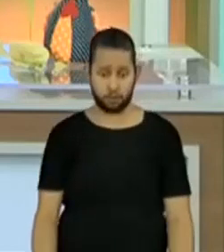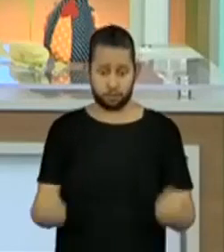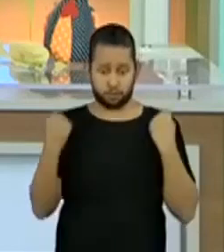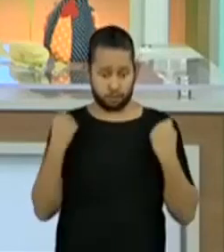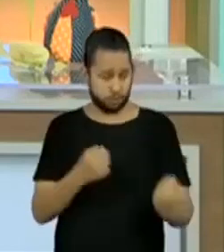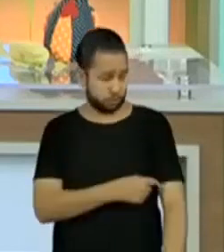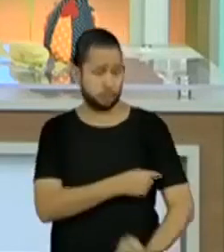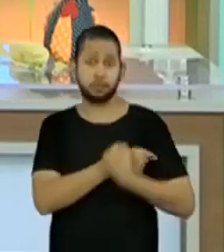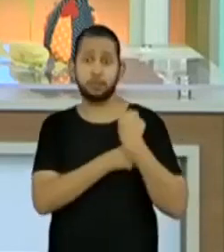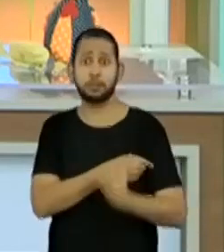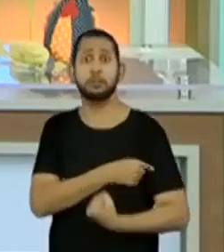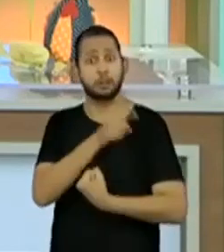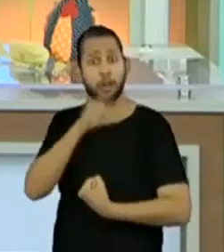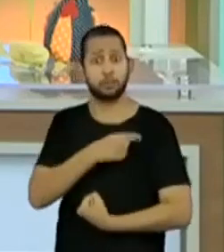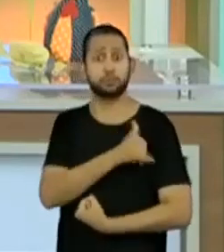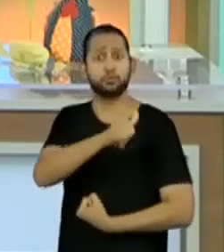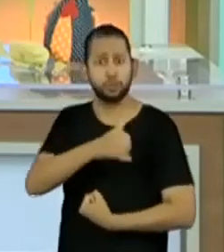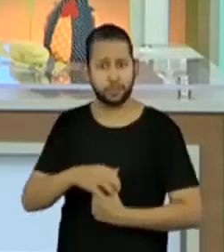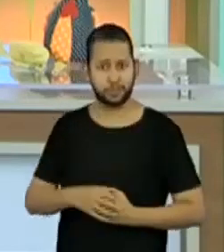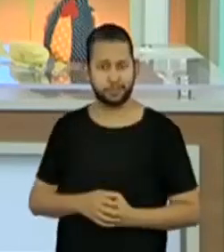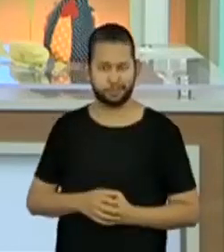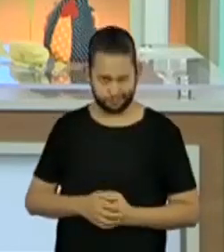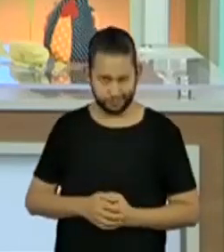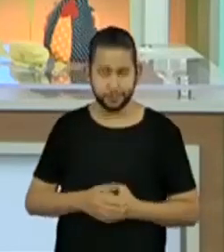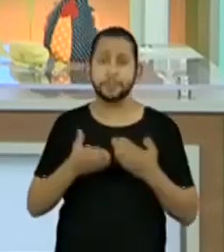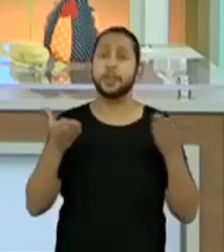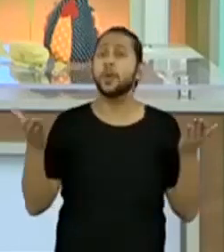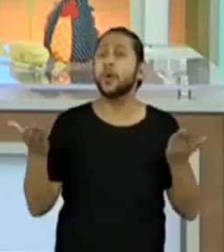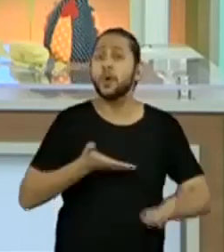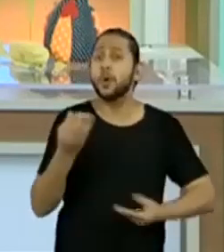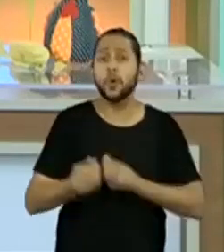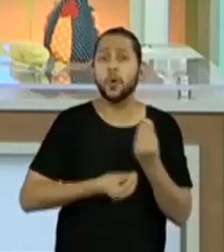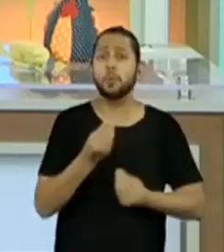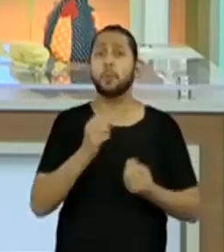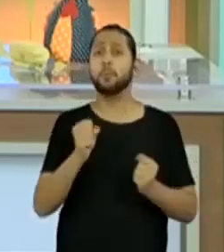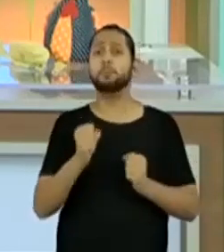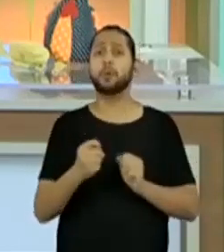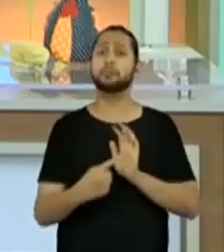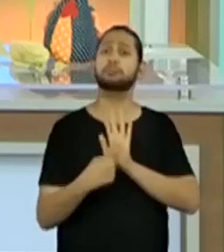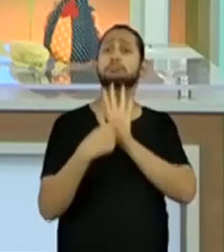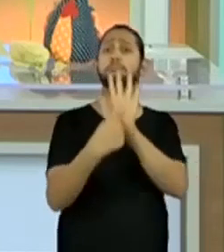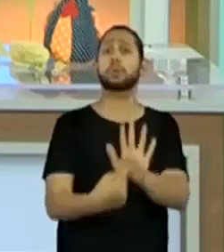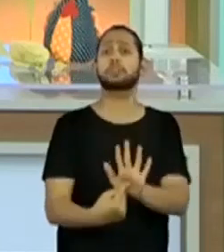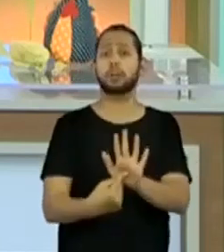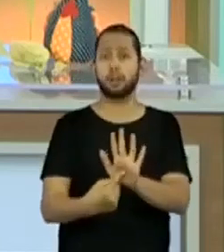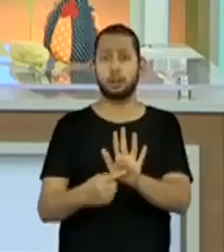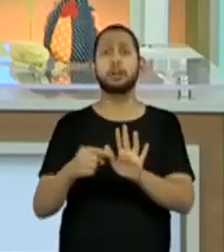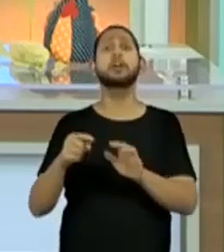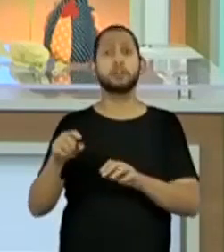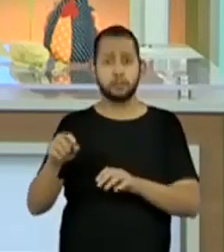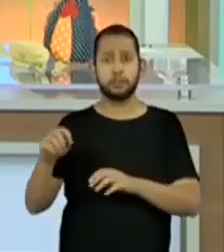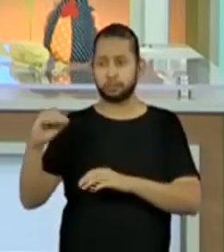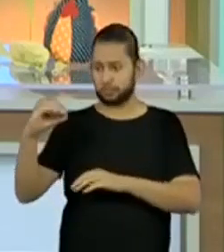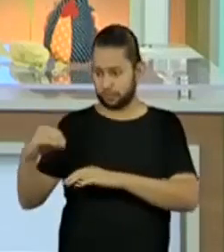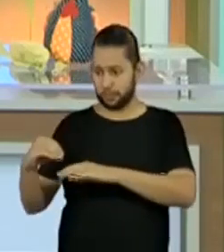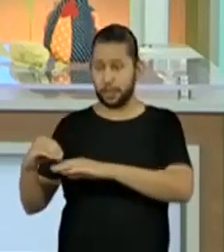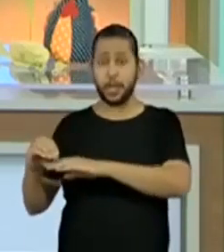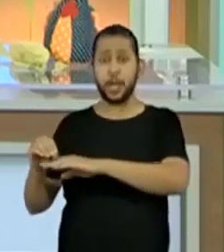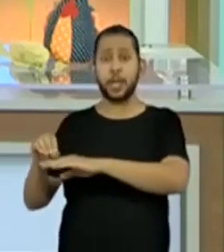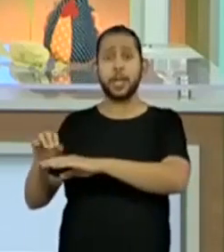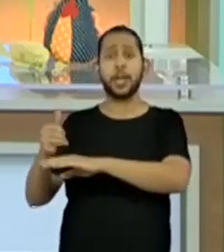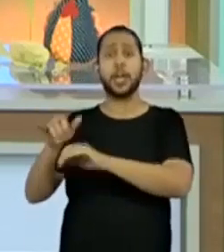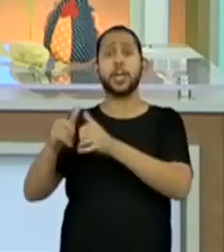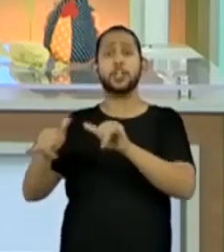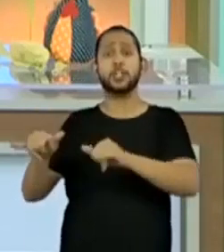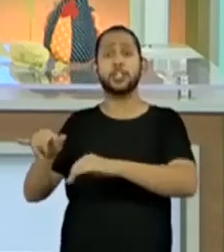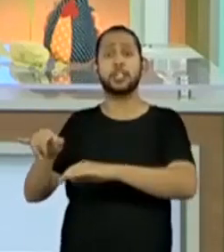na tela. Como eu posso representar essa transferência de energia